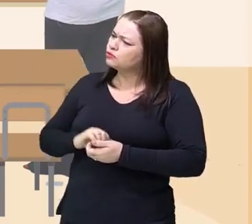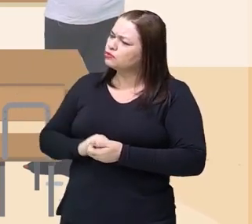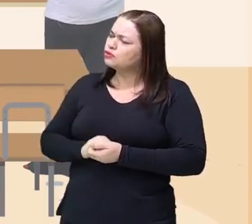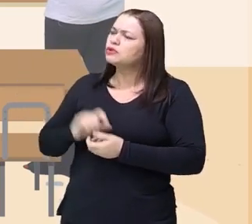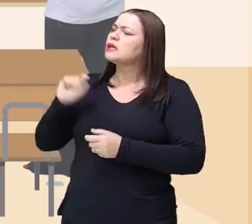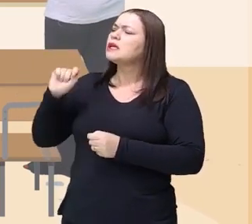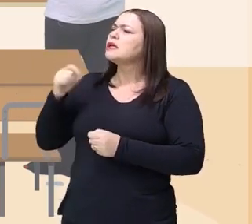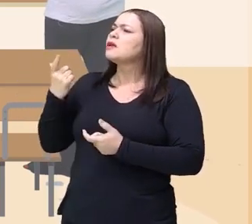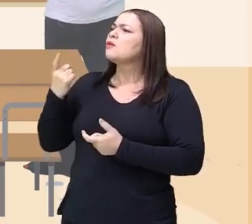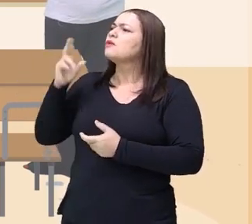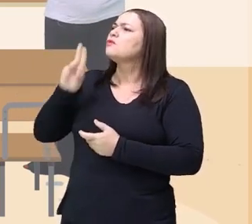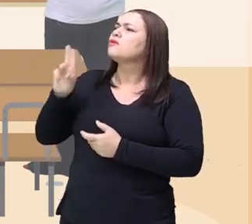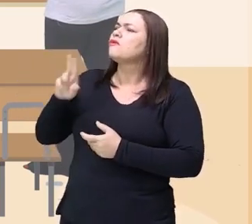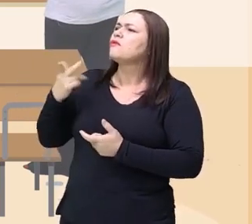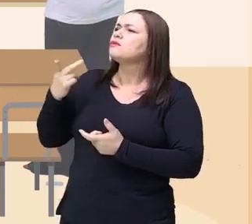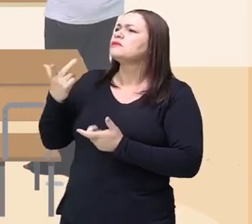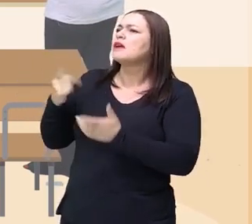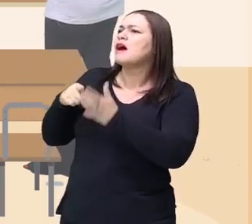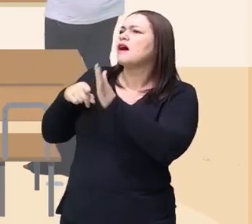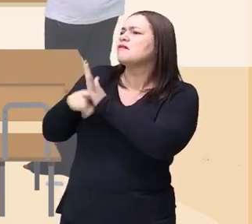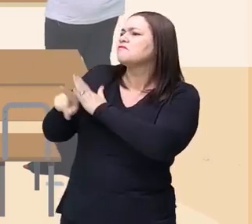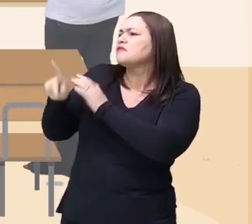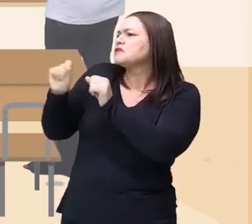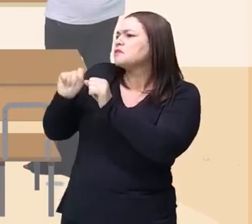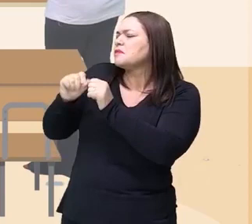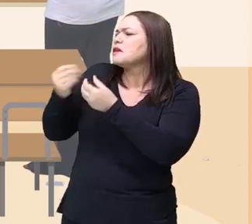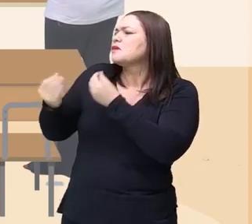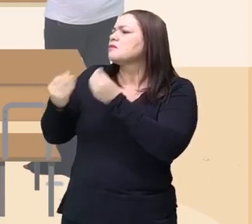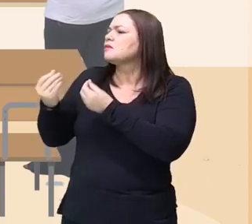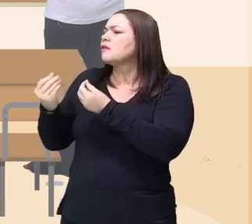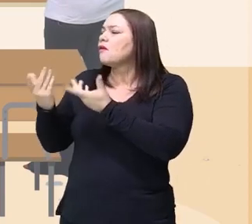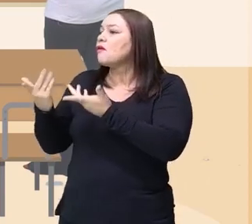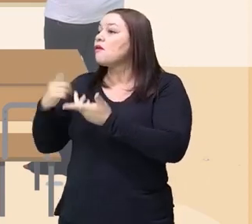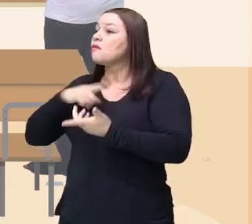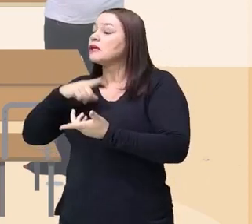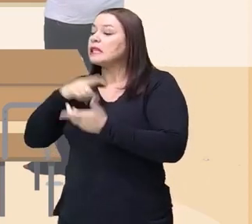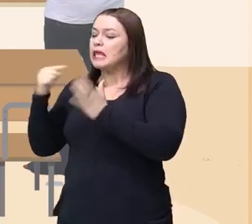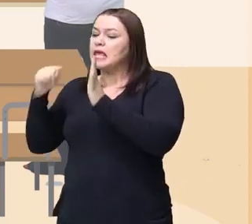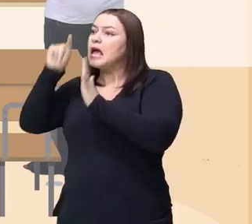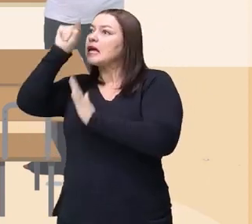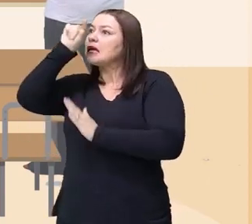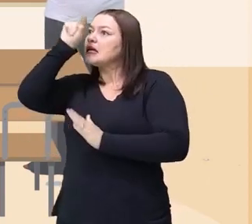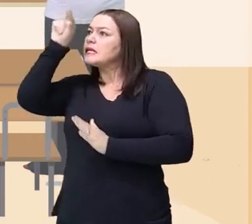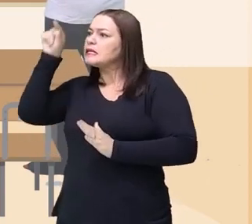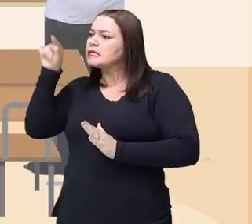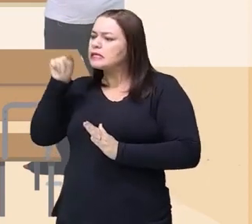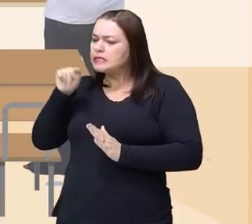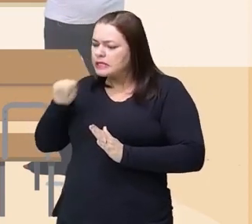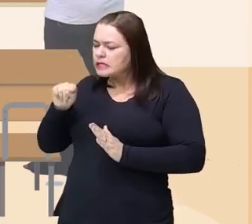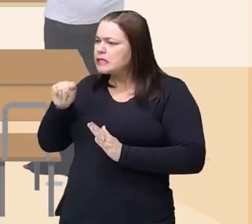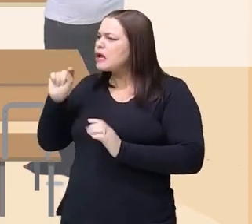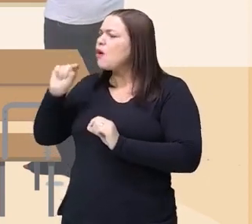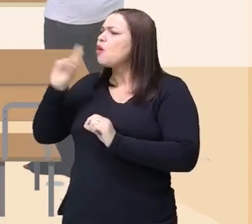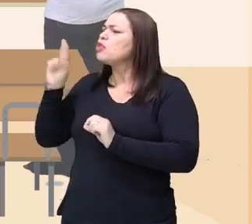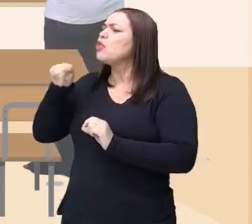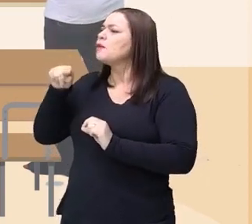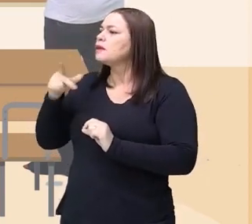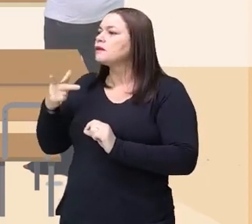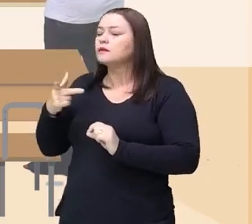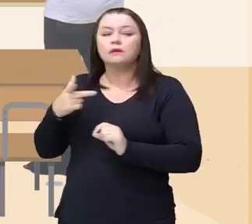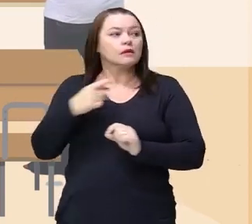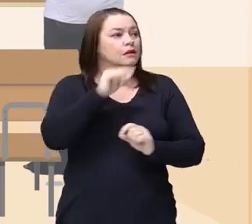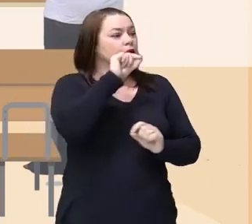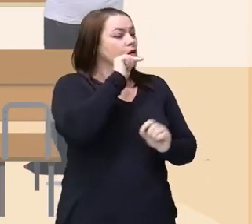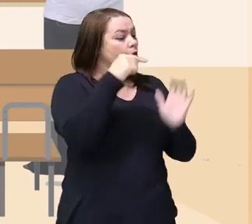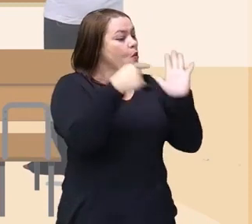puxa. E quando eu vou fazer uma pergunta assim, hein, Chiquinha, que tem aquele pontinho, que é o ponto de o quê? O ponto